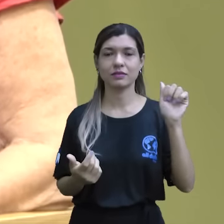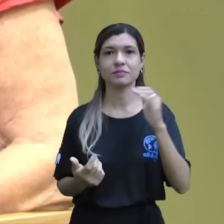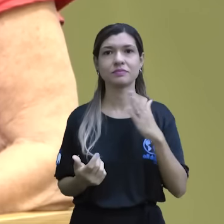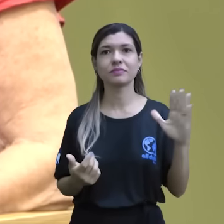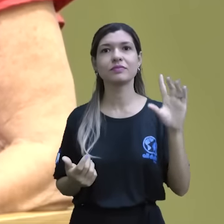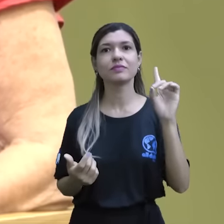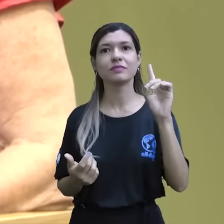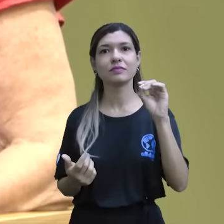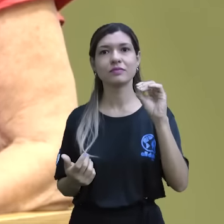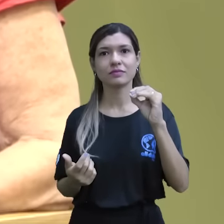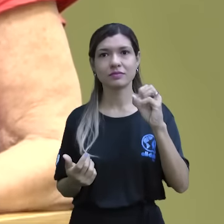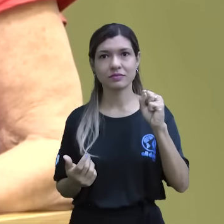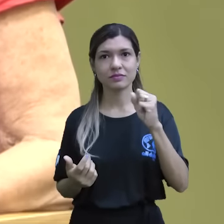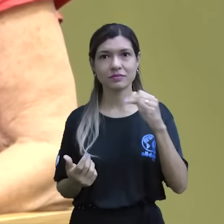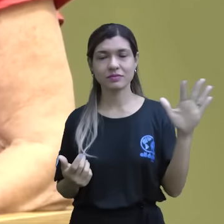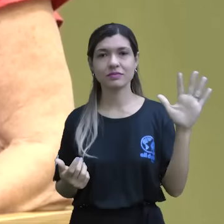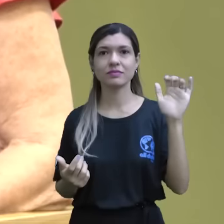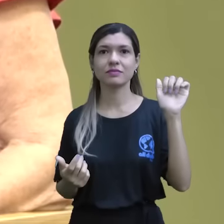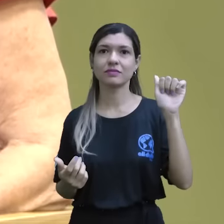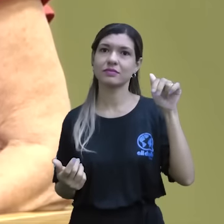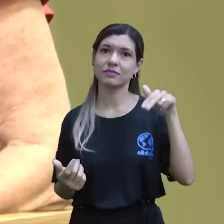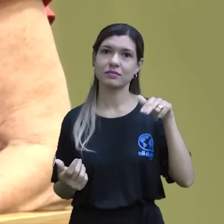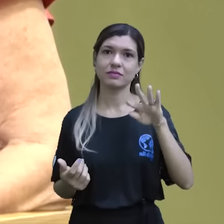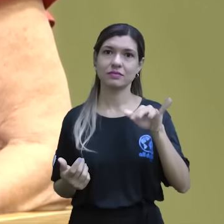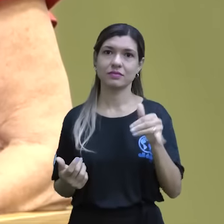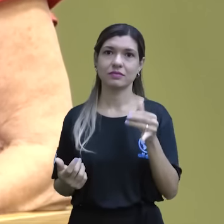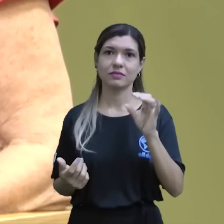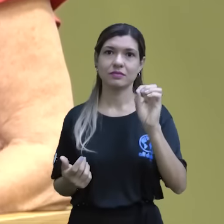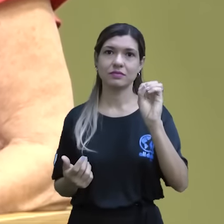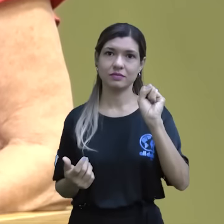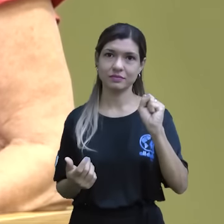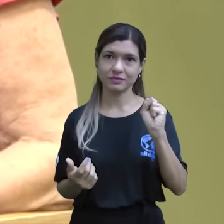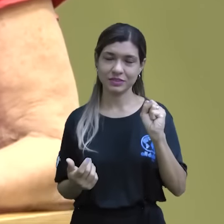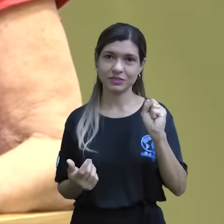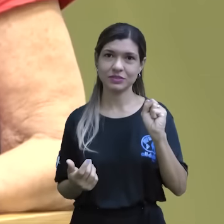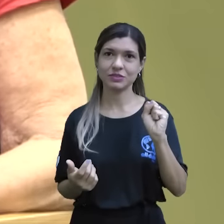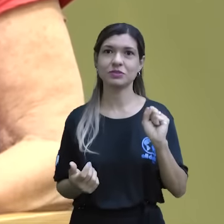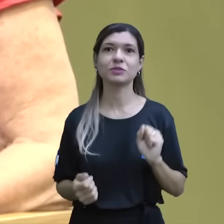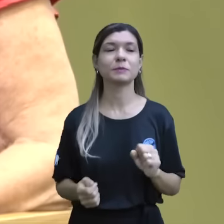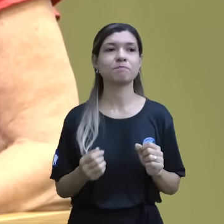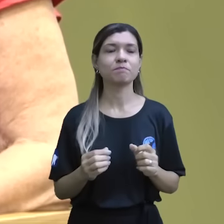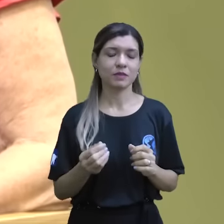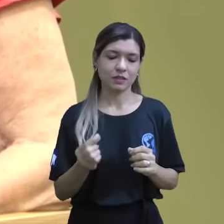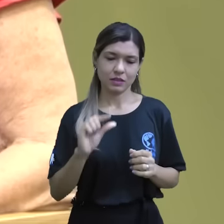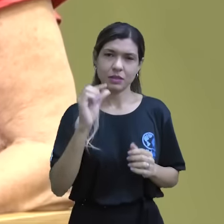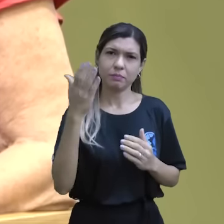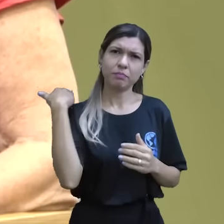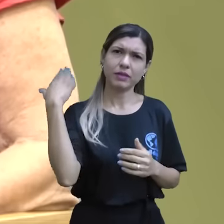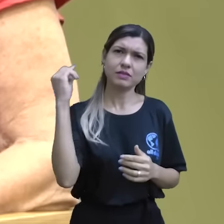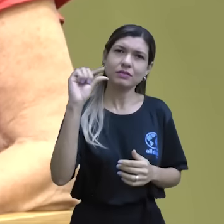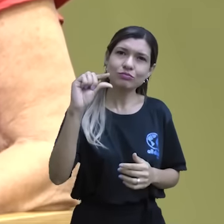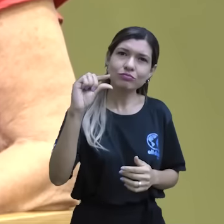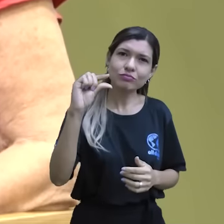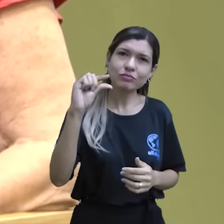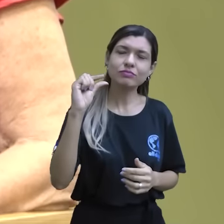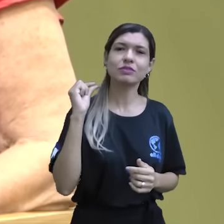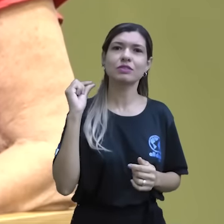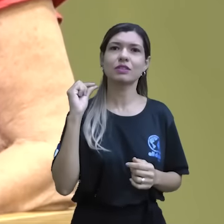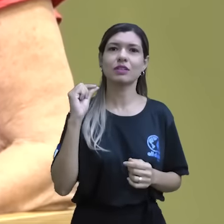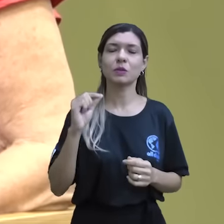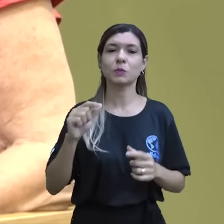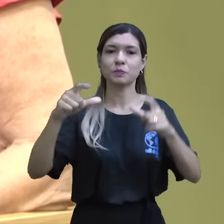homenageado pela Flip, aí foi o boom, saiu a biografia nova, porque até então o contato era com a biografia